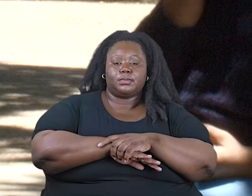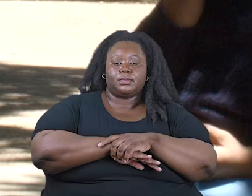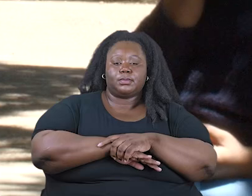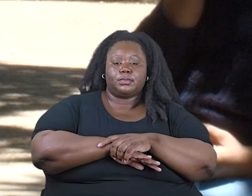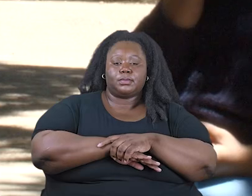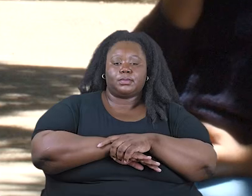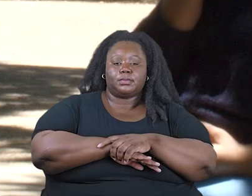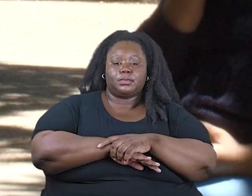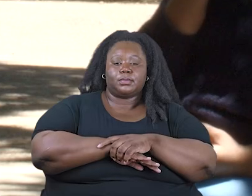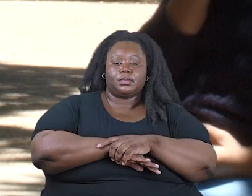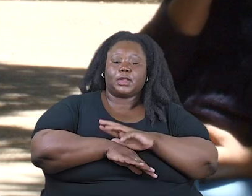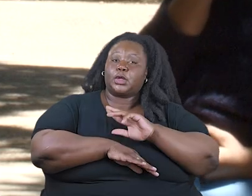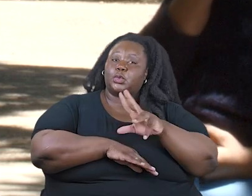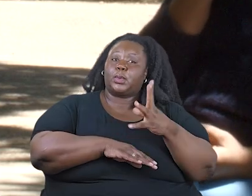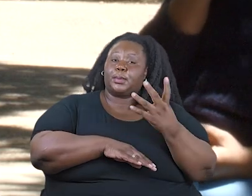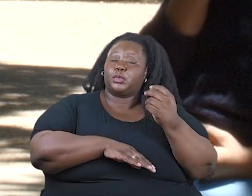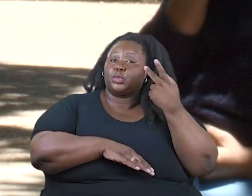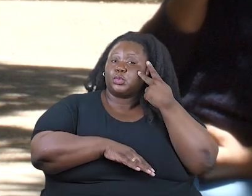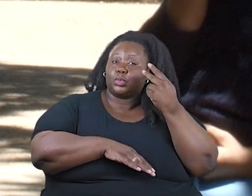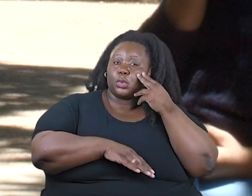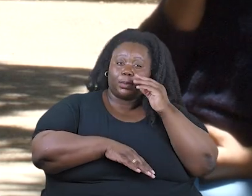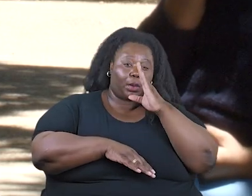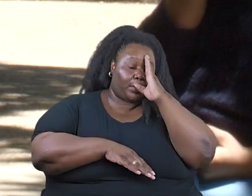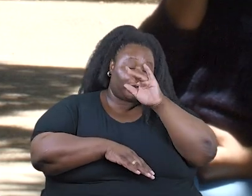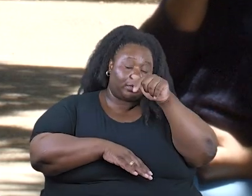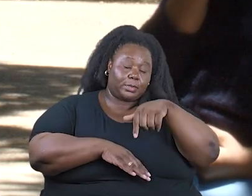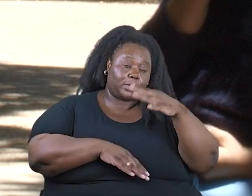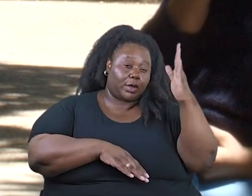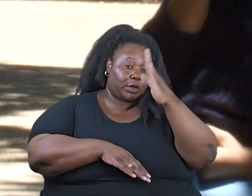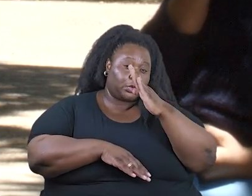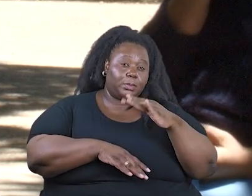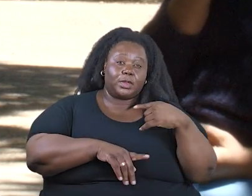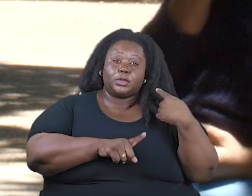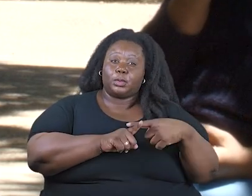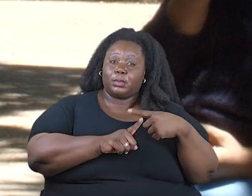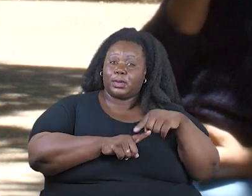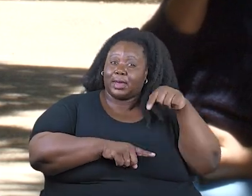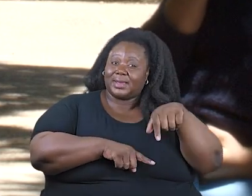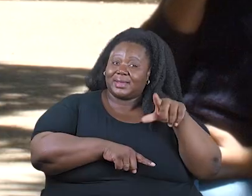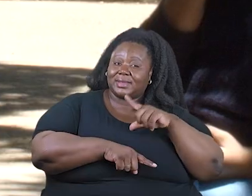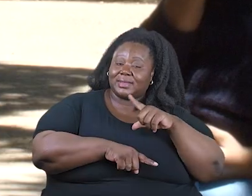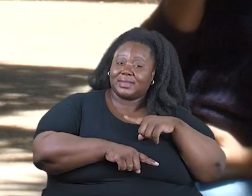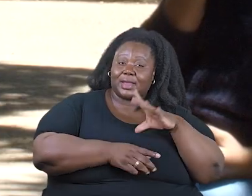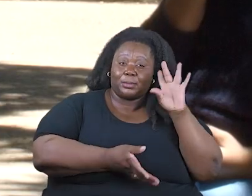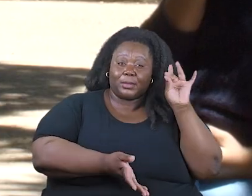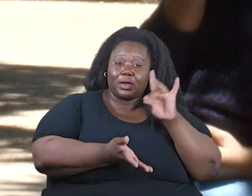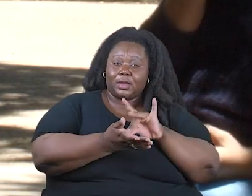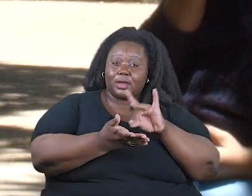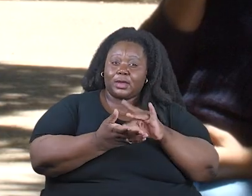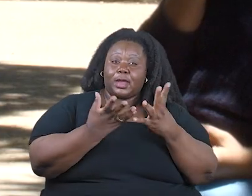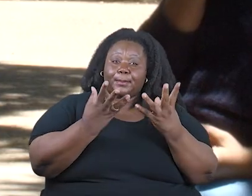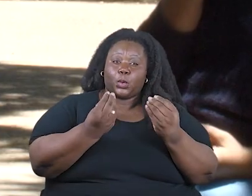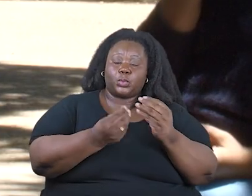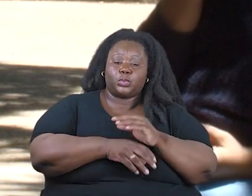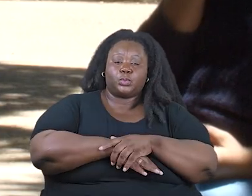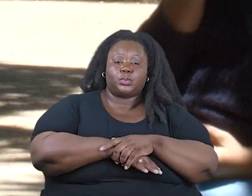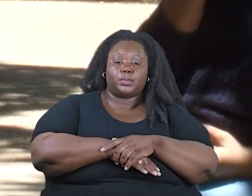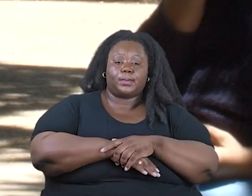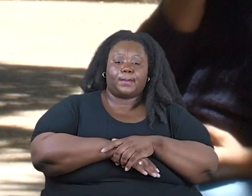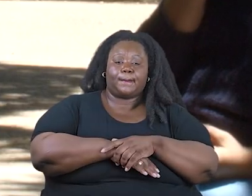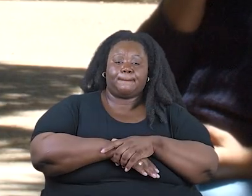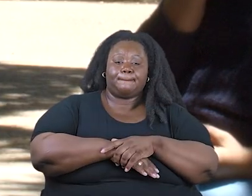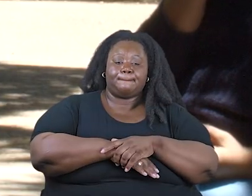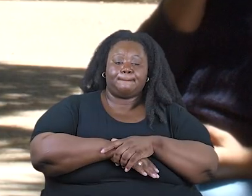não é uma coisa que é tão comum. Principalmente aqui no Brasil, porque aqui no Brasil a gente tem uma realidade que é muito